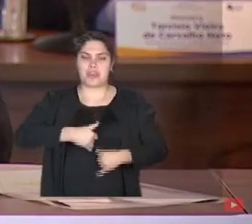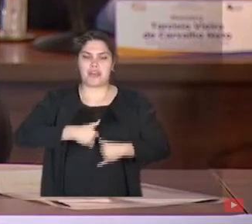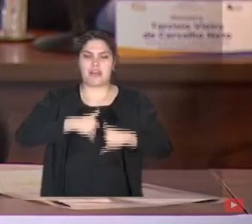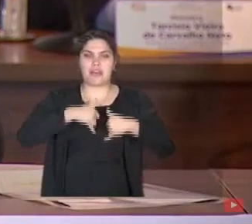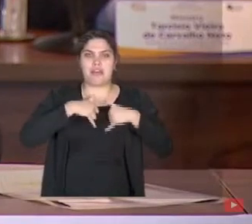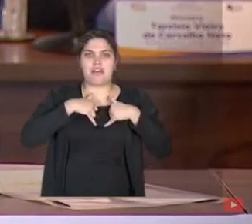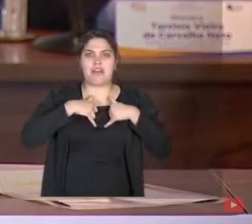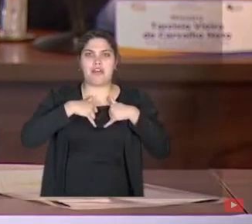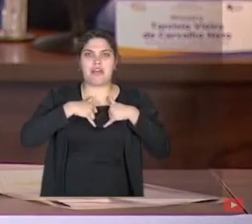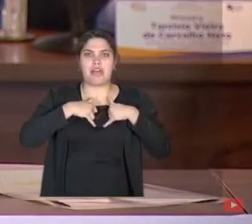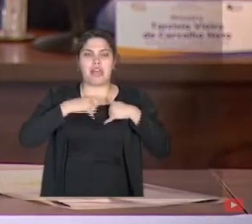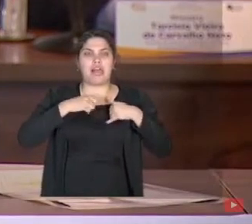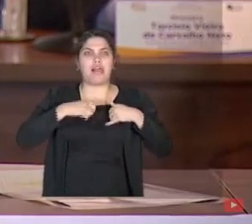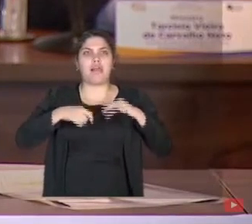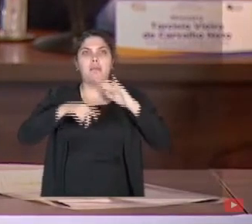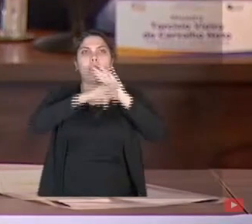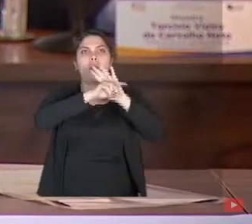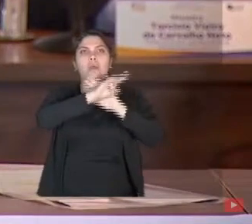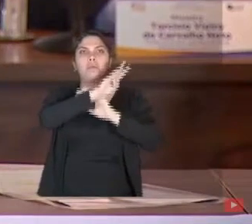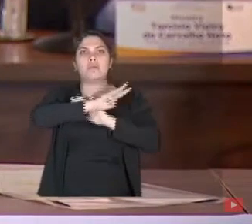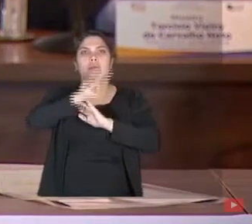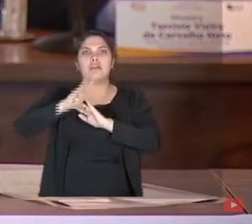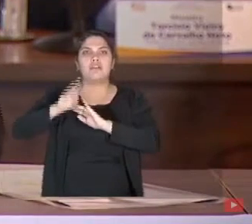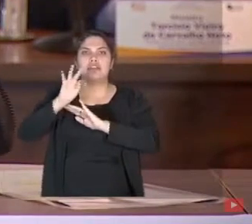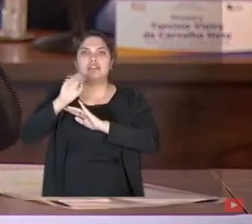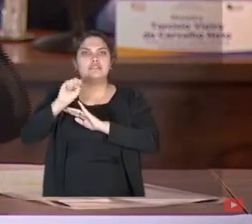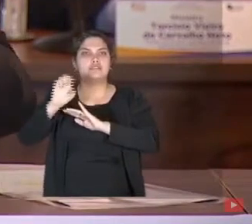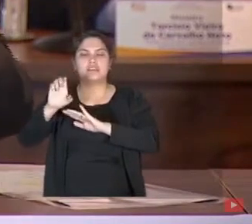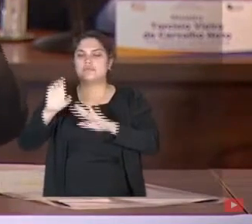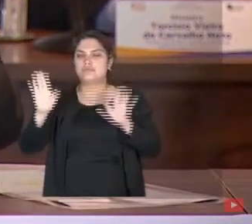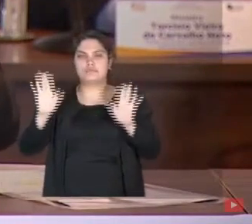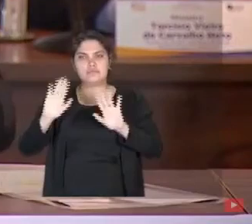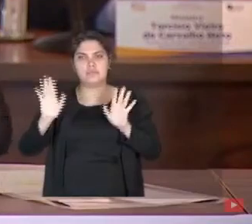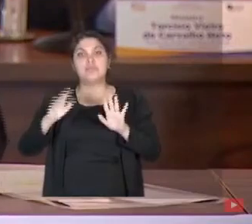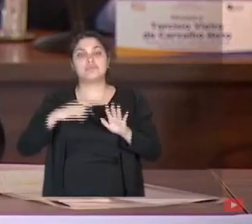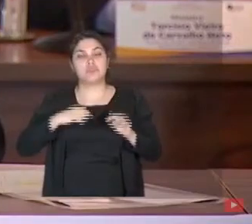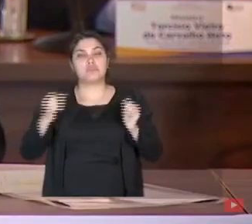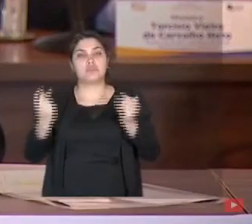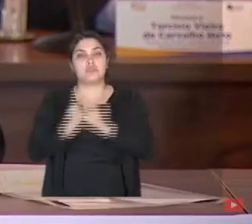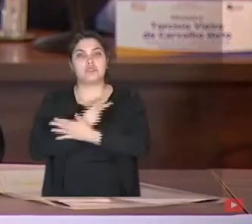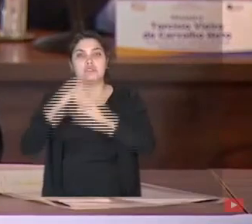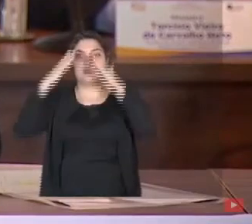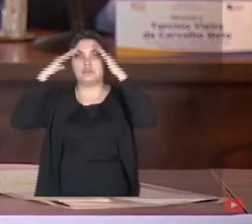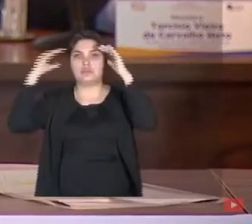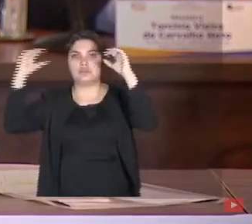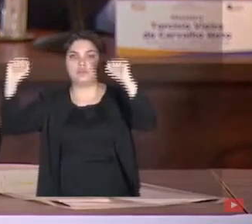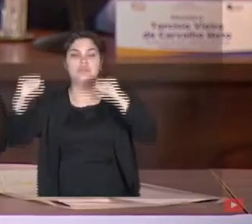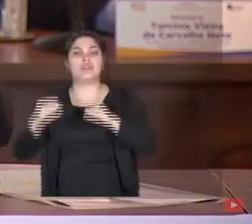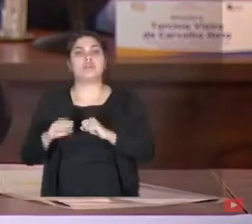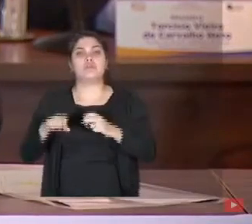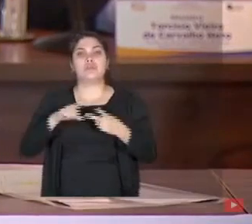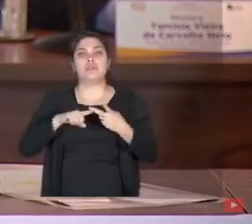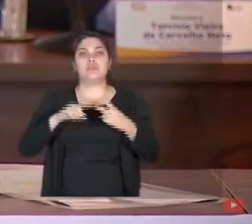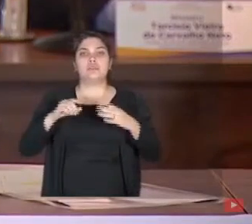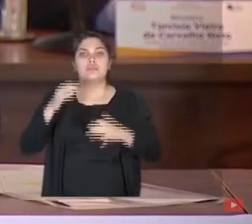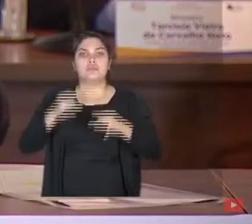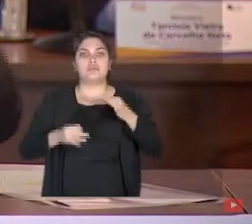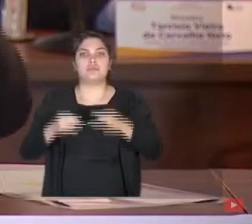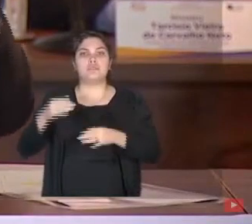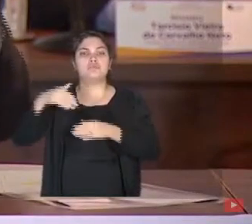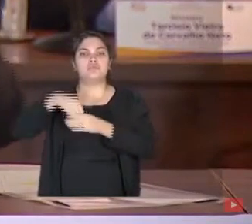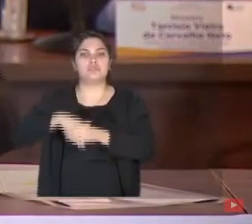do site do Tribunal Superior Eleitoral. Isso vale para o Supremo, vale para o Superior Tribunal de Justiça, vale